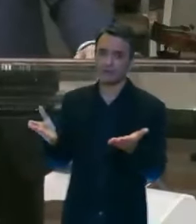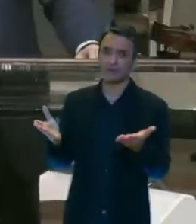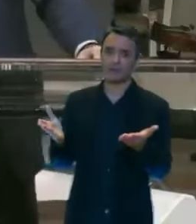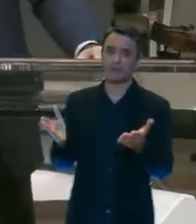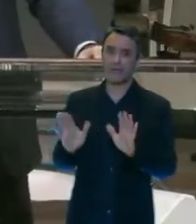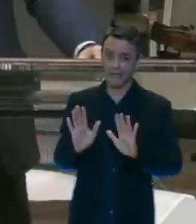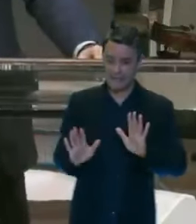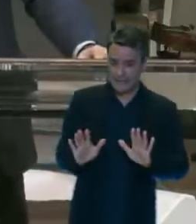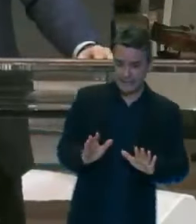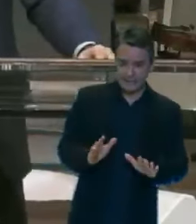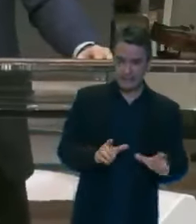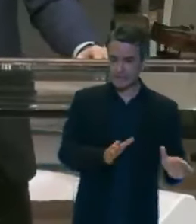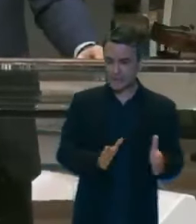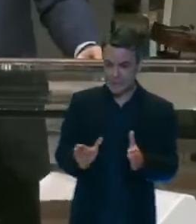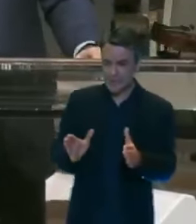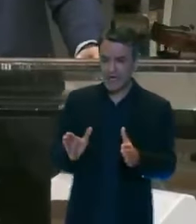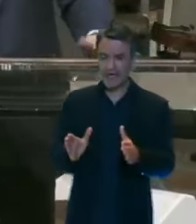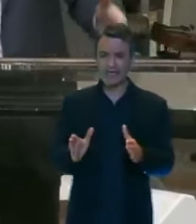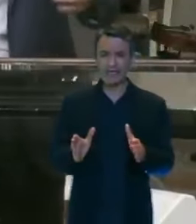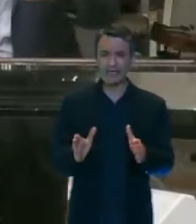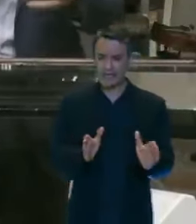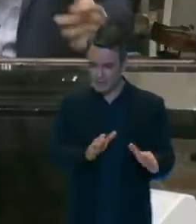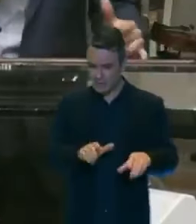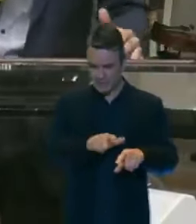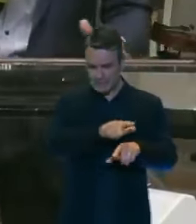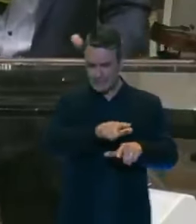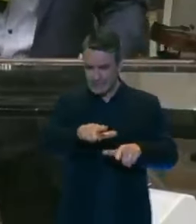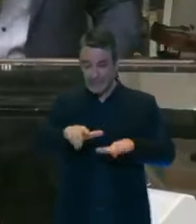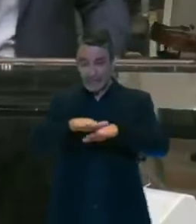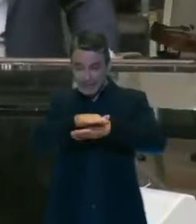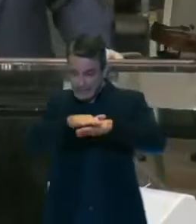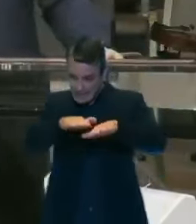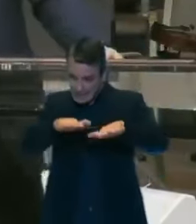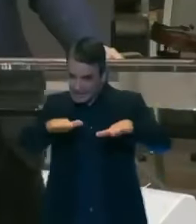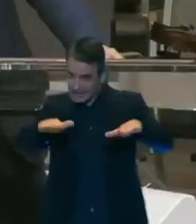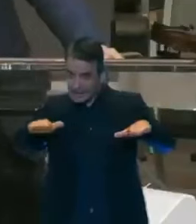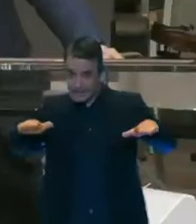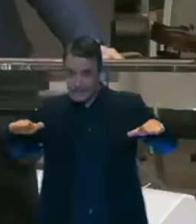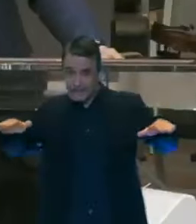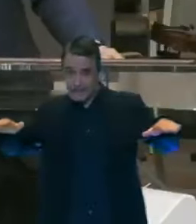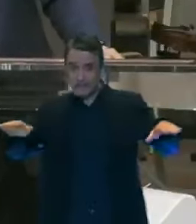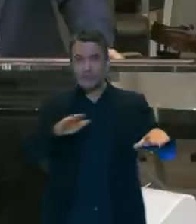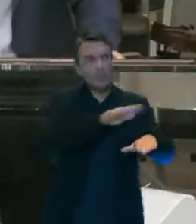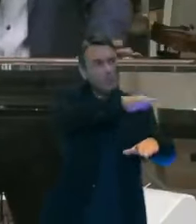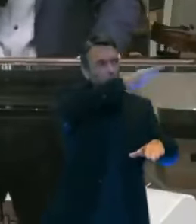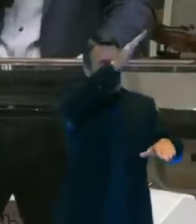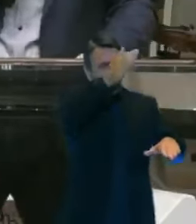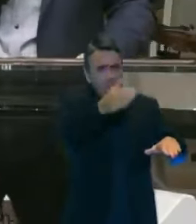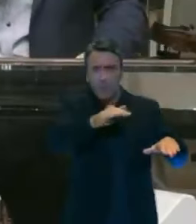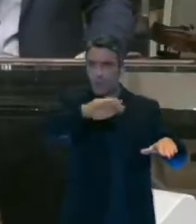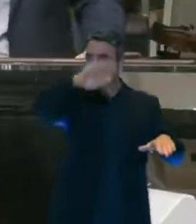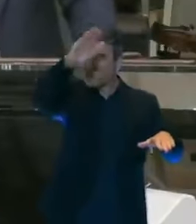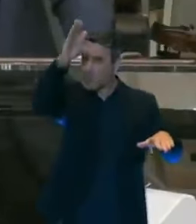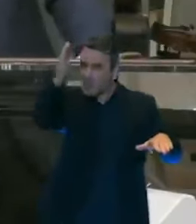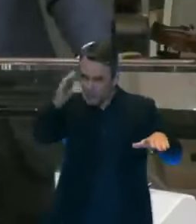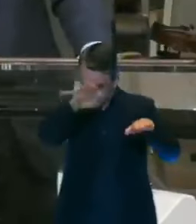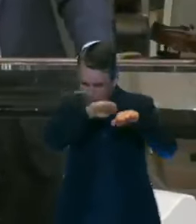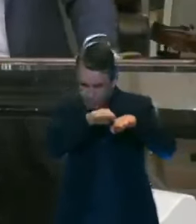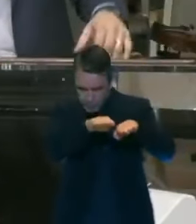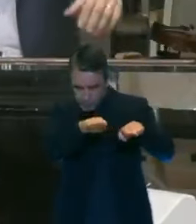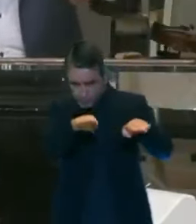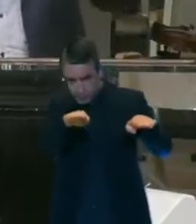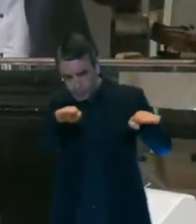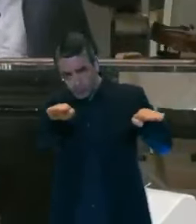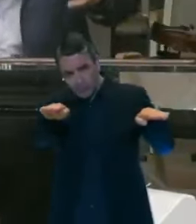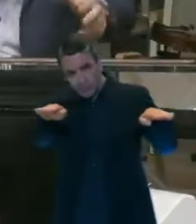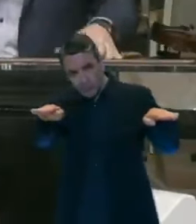uma estrada reta para o nosso Deus. Todos os vales serão levantados, e todos os montes e colinas serão